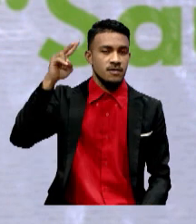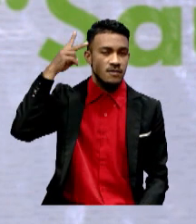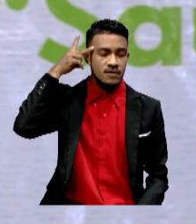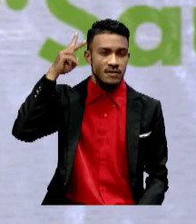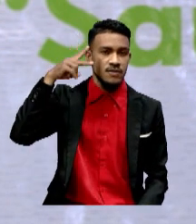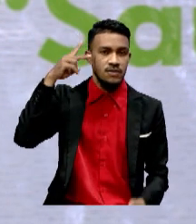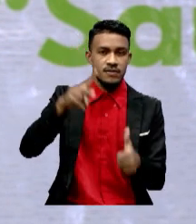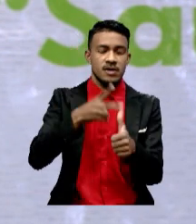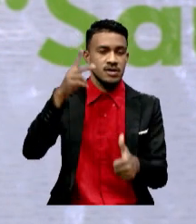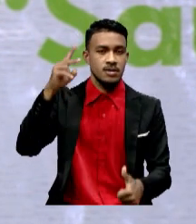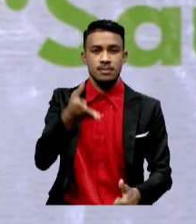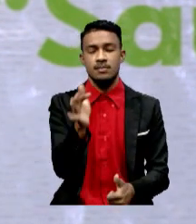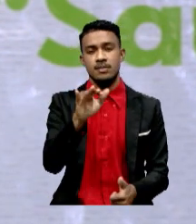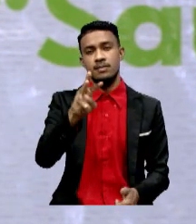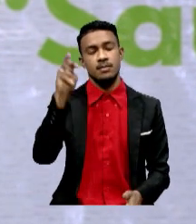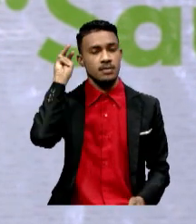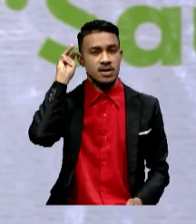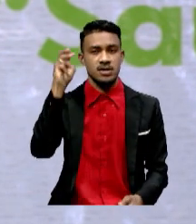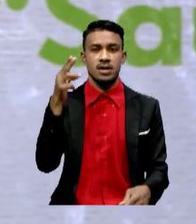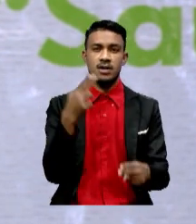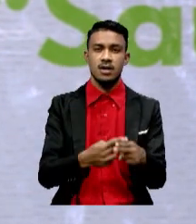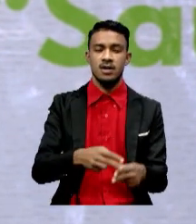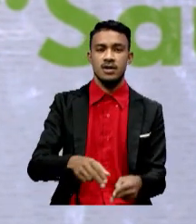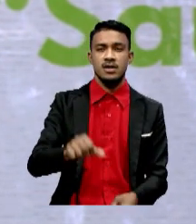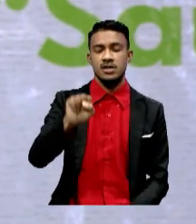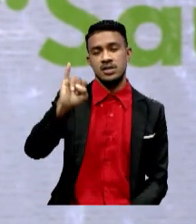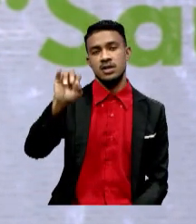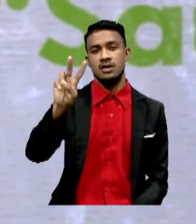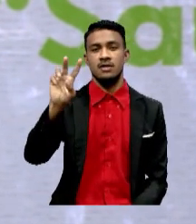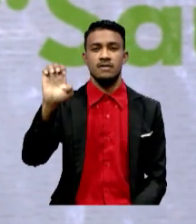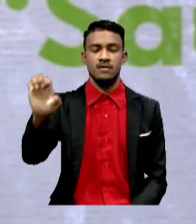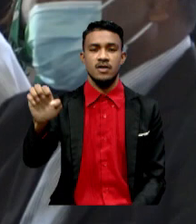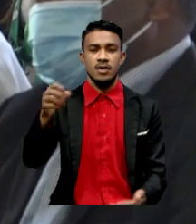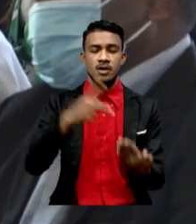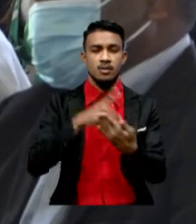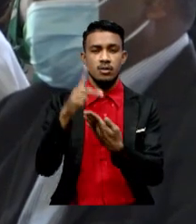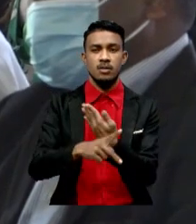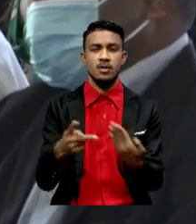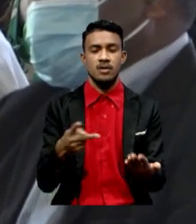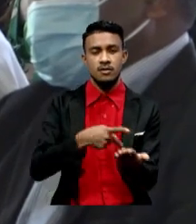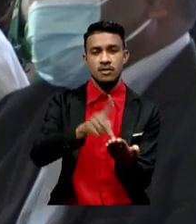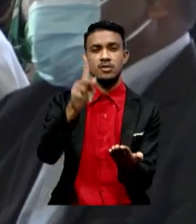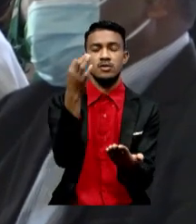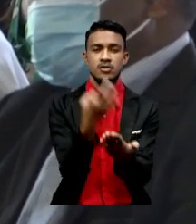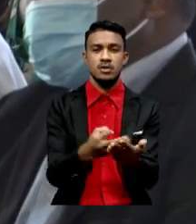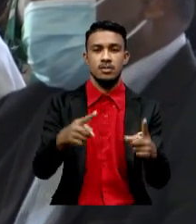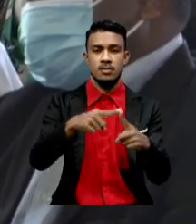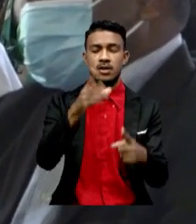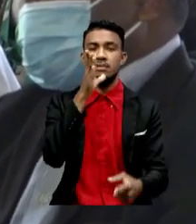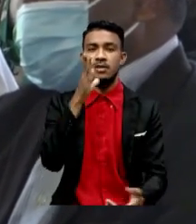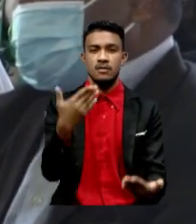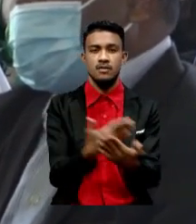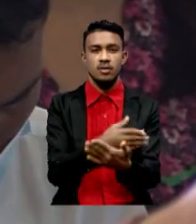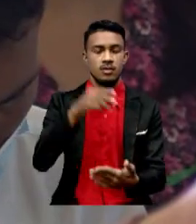Sosial Signe Sandrawati Verdial Hateten, programa Bolsa da Mãe Bajera Sanfone, iniciativa mai husi Primeiro